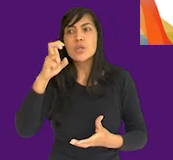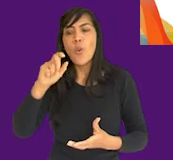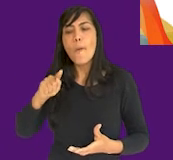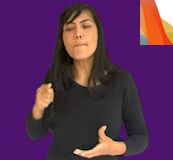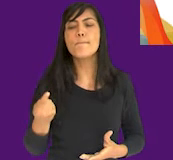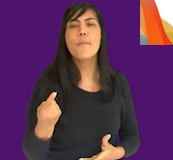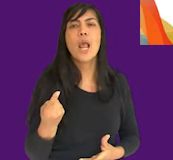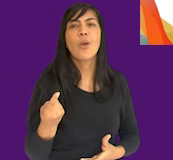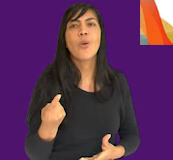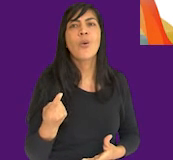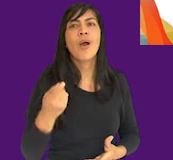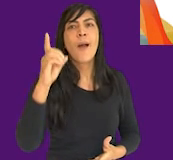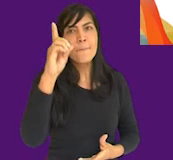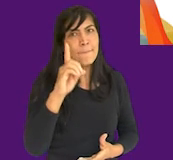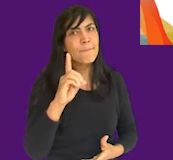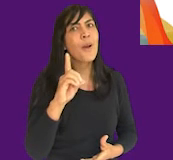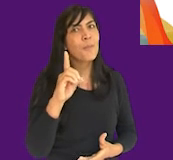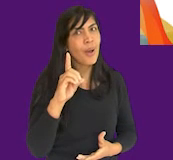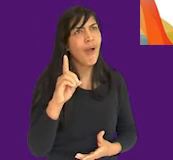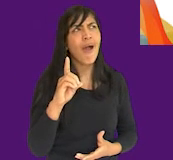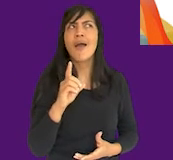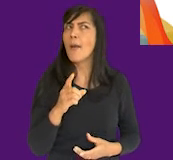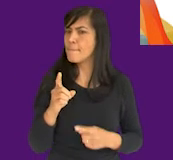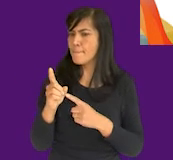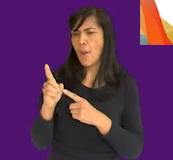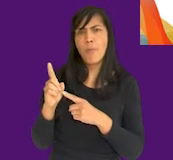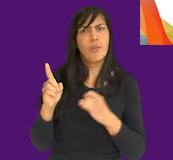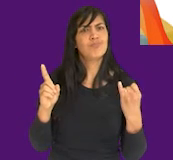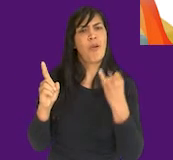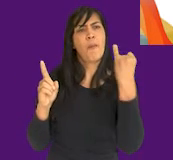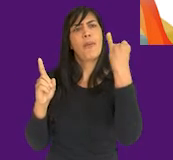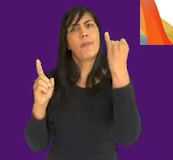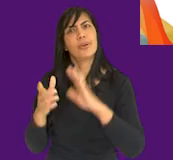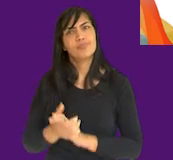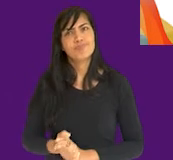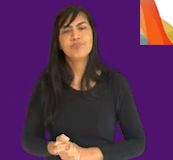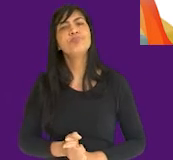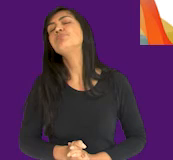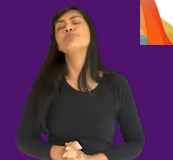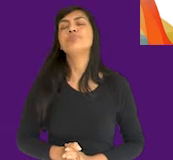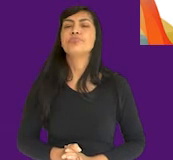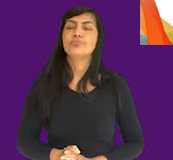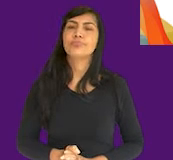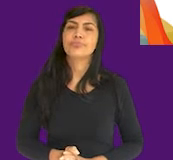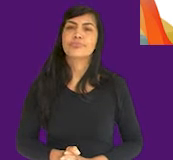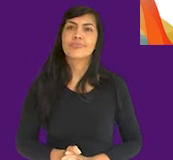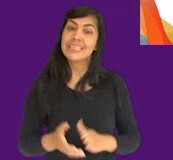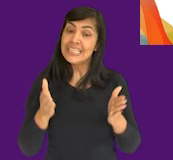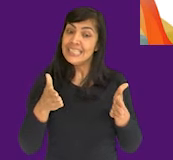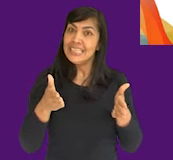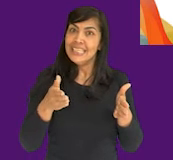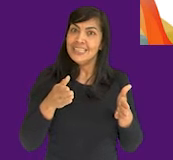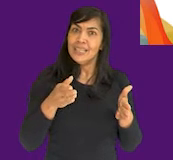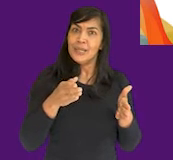valor de cinco Bilhões de Dólares pelo impacto da muito significativa piora Campo microscópico a China